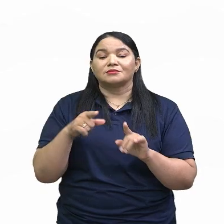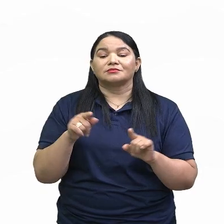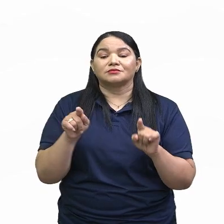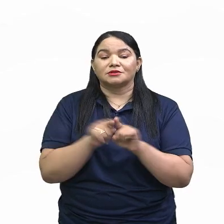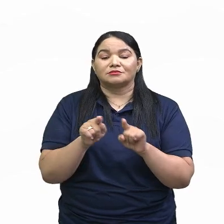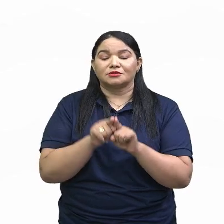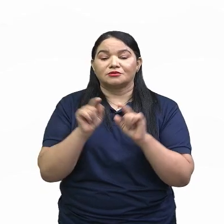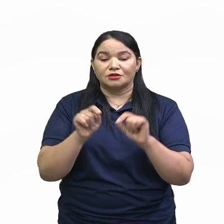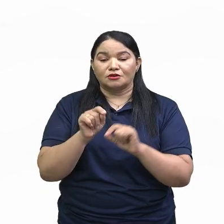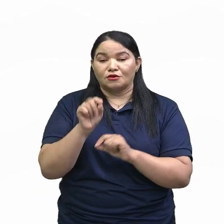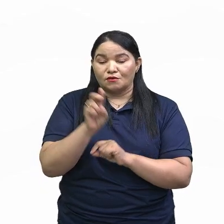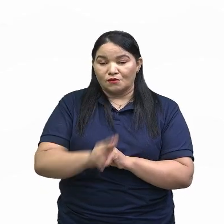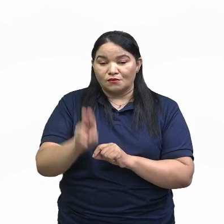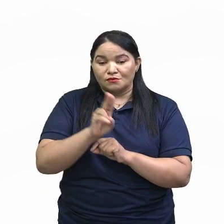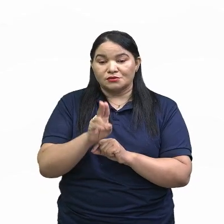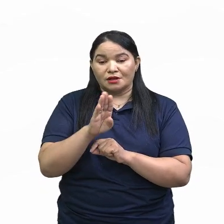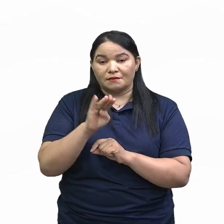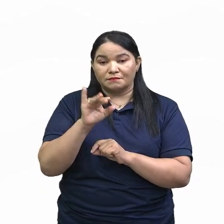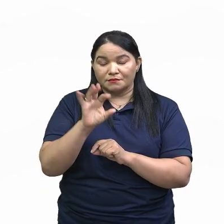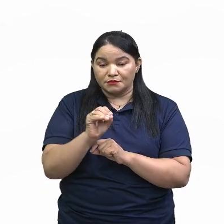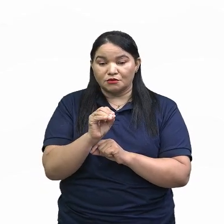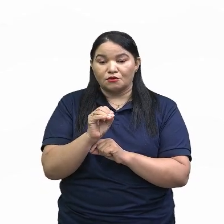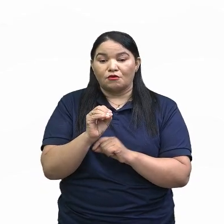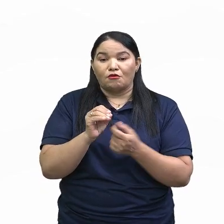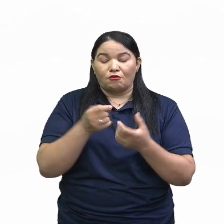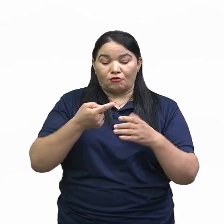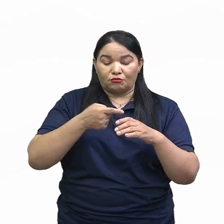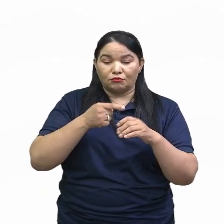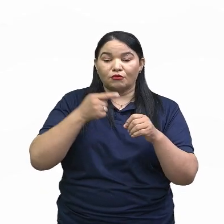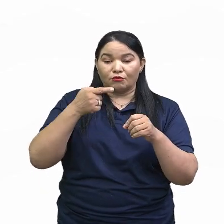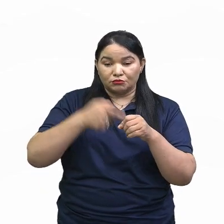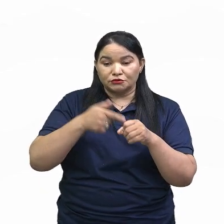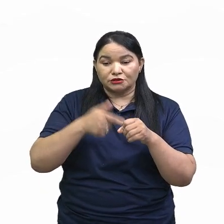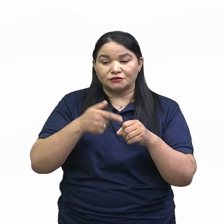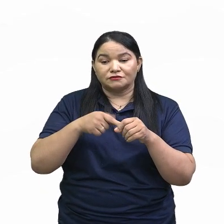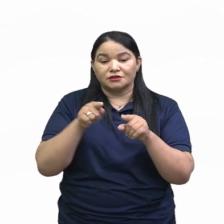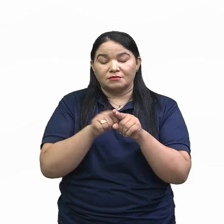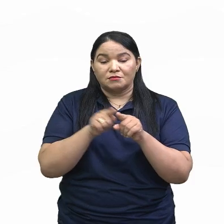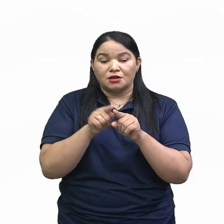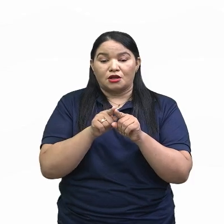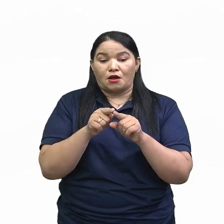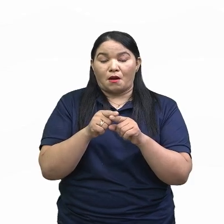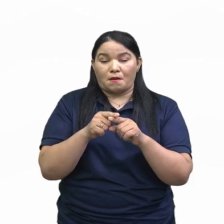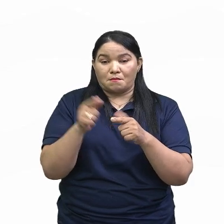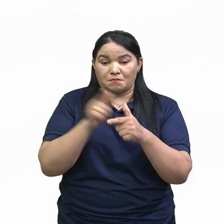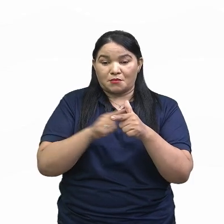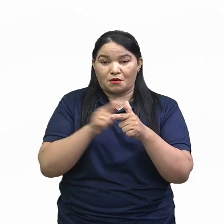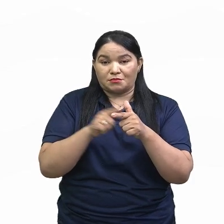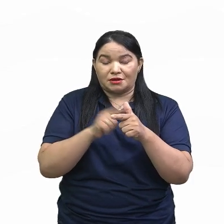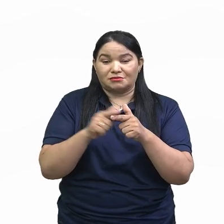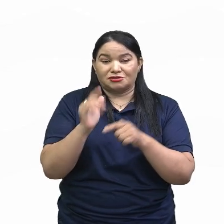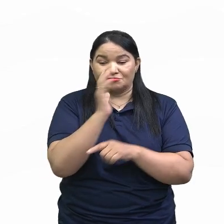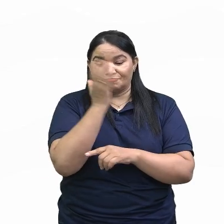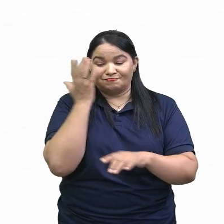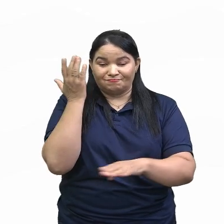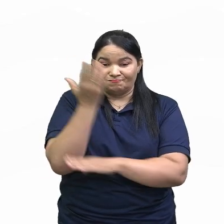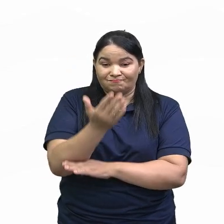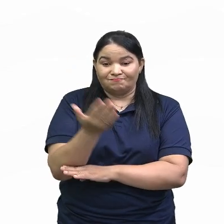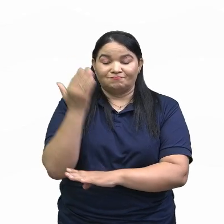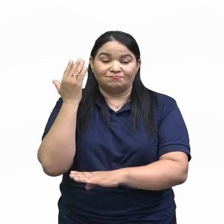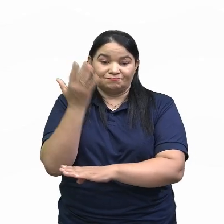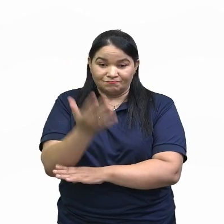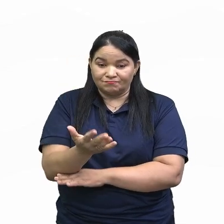de biocombustíveis pode intensificar os problemas relacionados ao desflorestamento. O uso